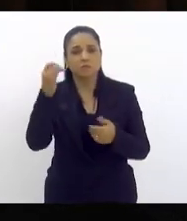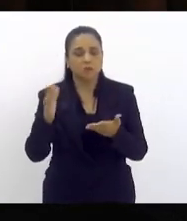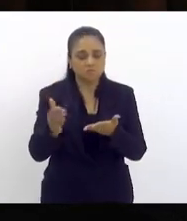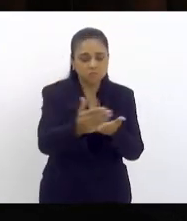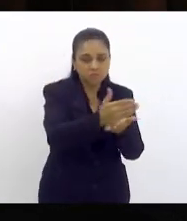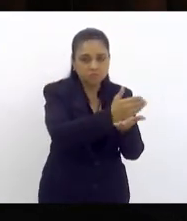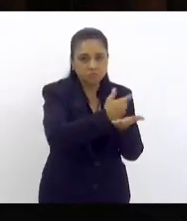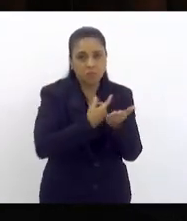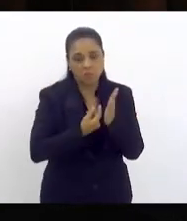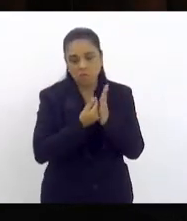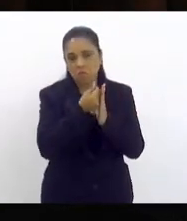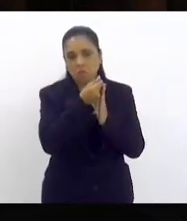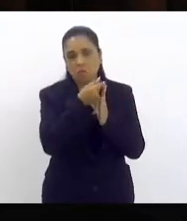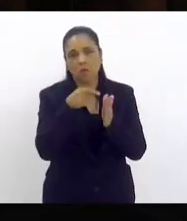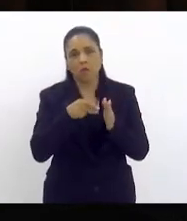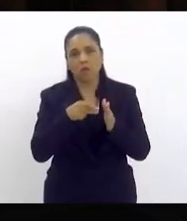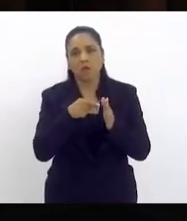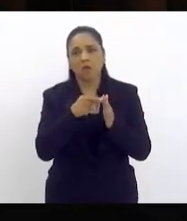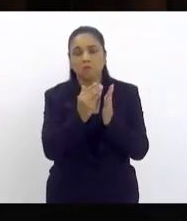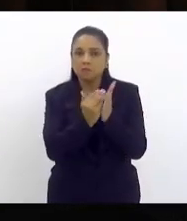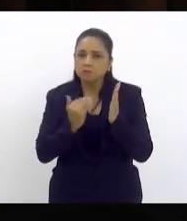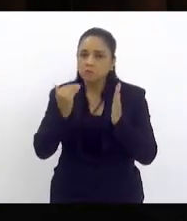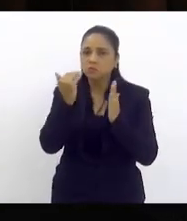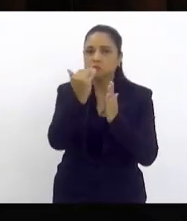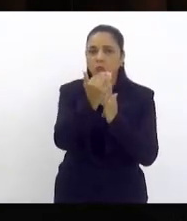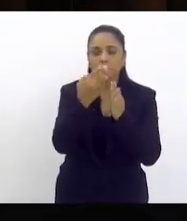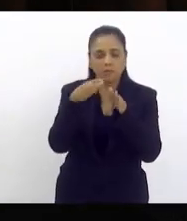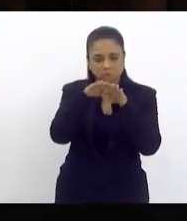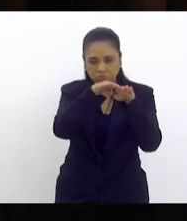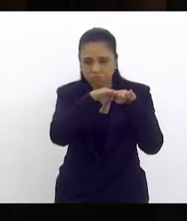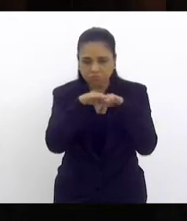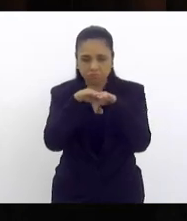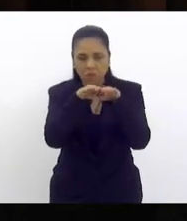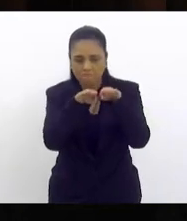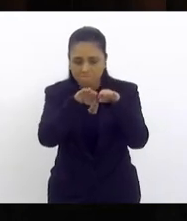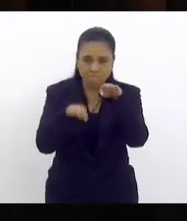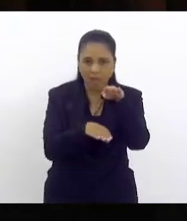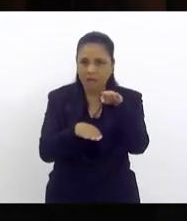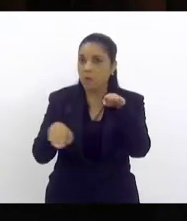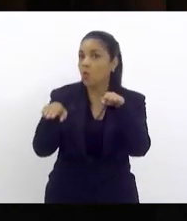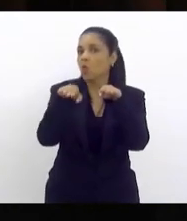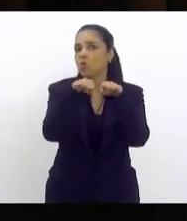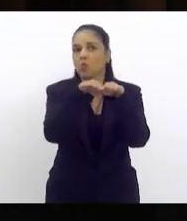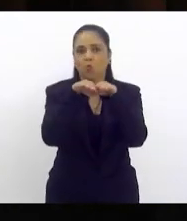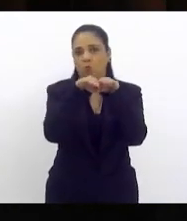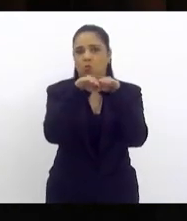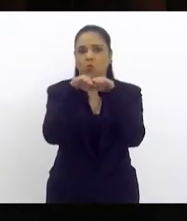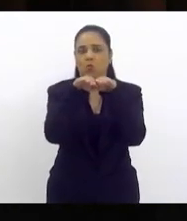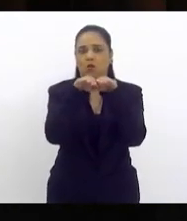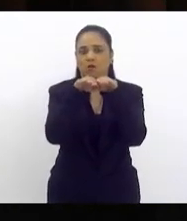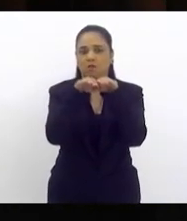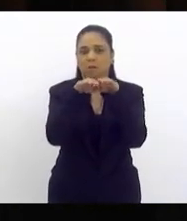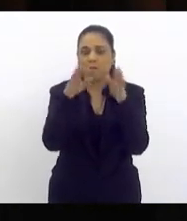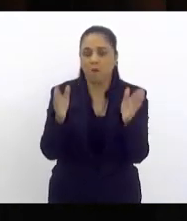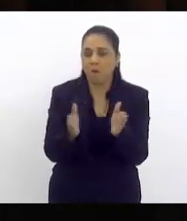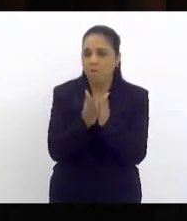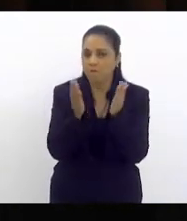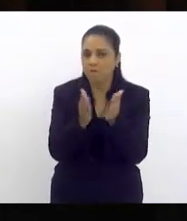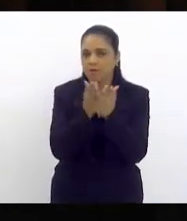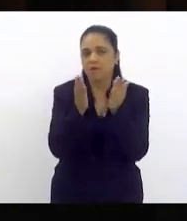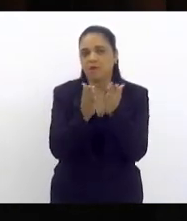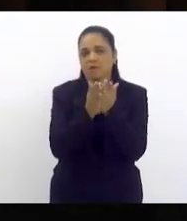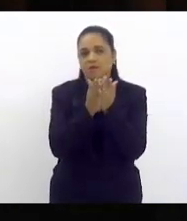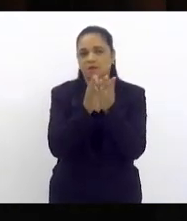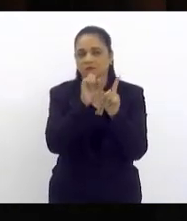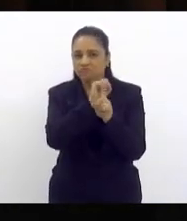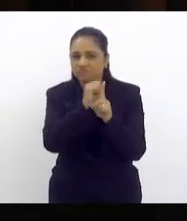orçamentária esteja para a superação das desigualdades sociais, para a superação da extrema pobreza e da miséria,